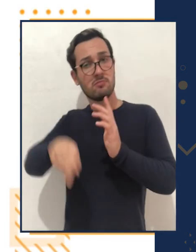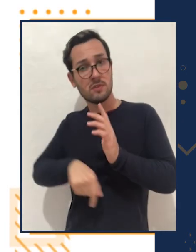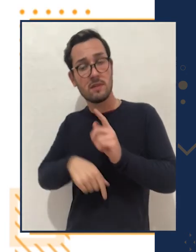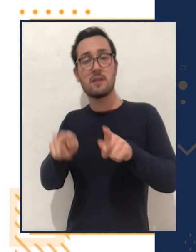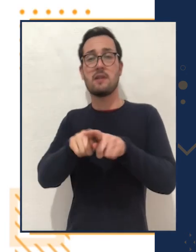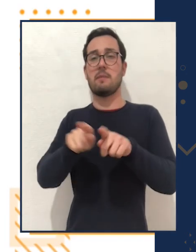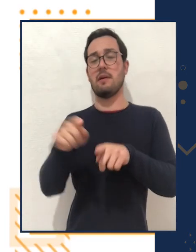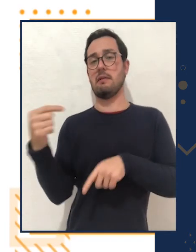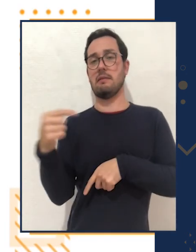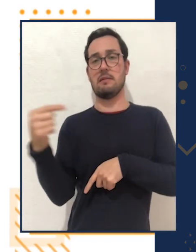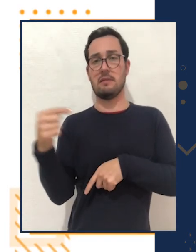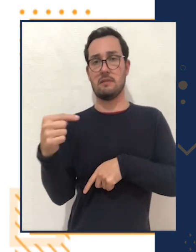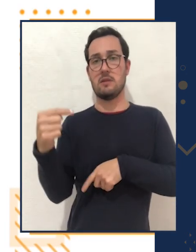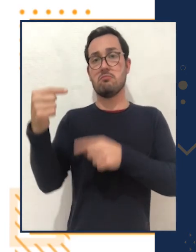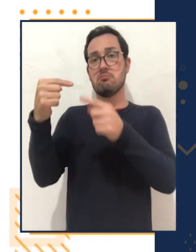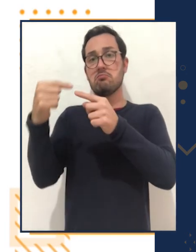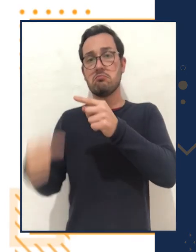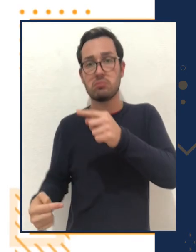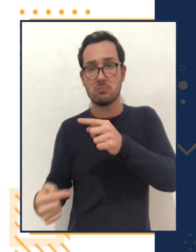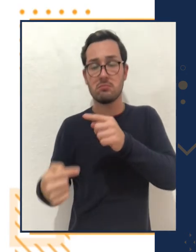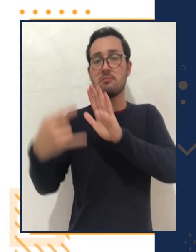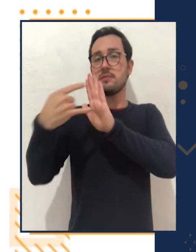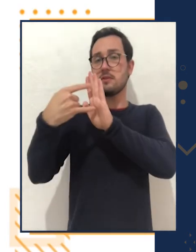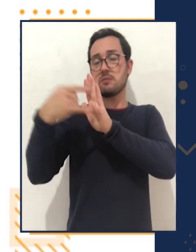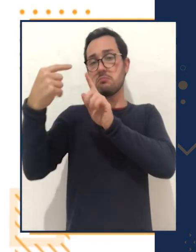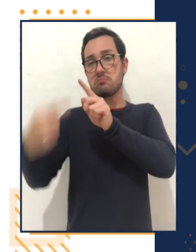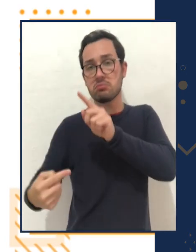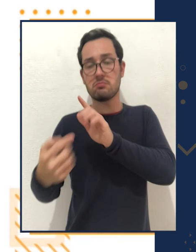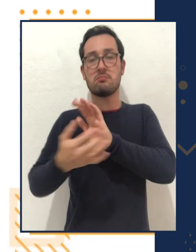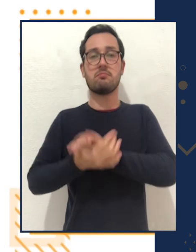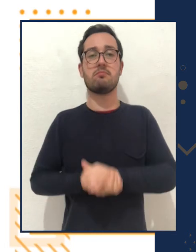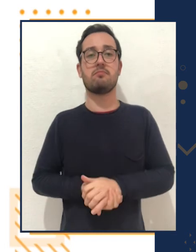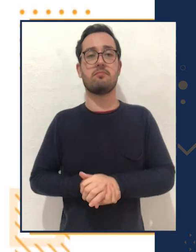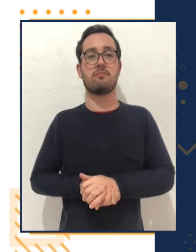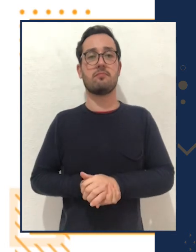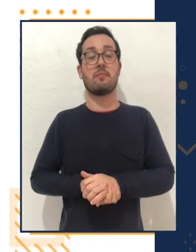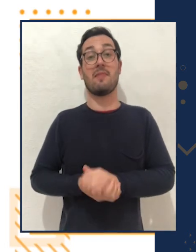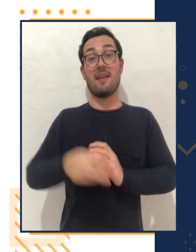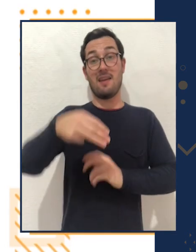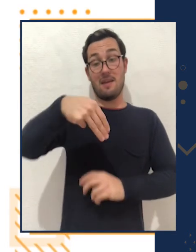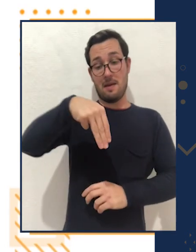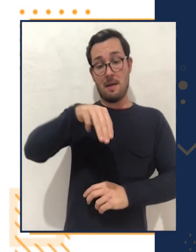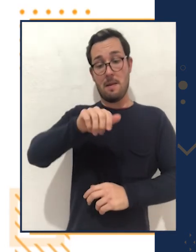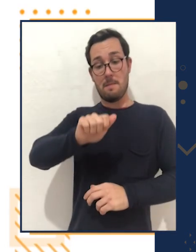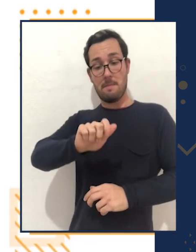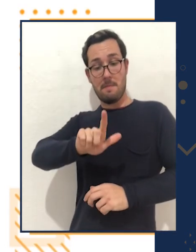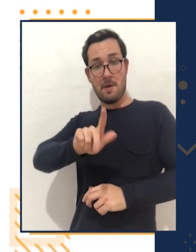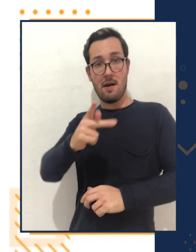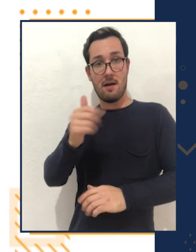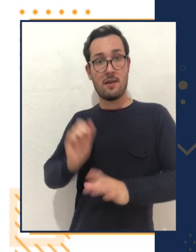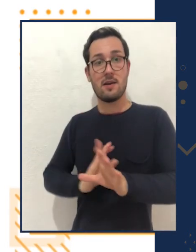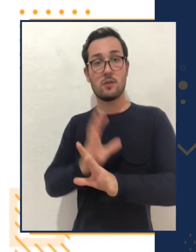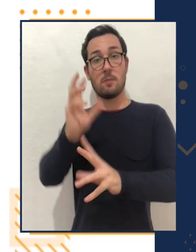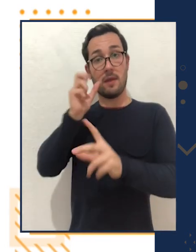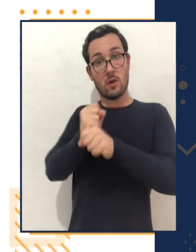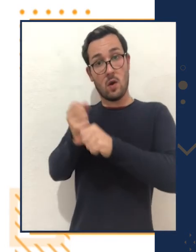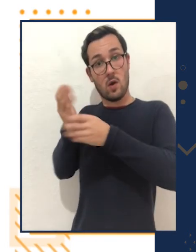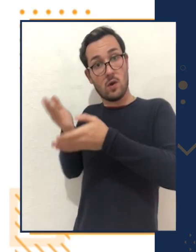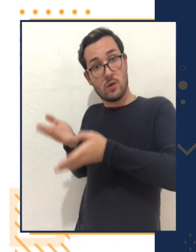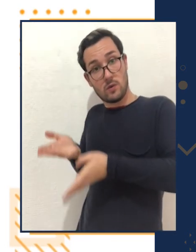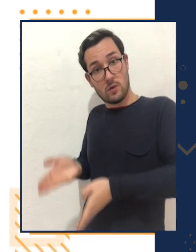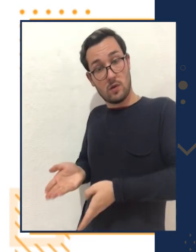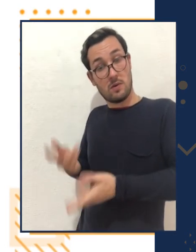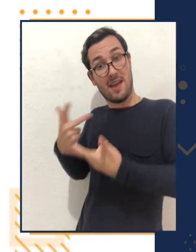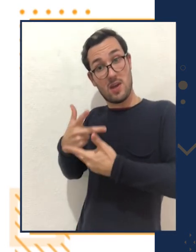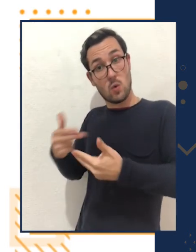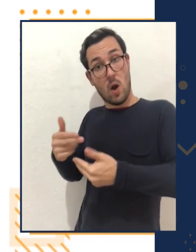a malha de fora vai ser considerada como redundante. Então, quando a gente tem 2 nós, a gente sabe que um deles é redundante,